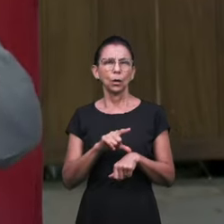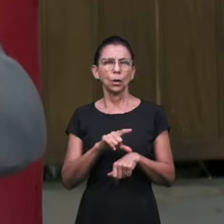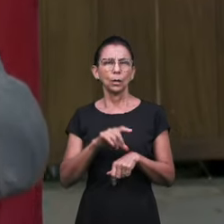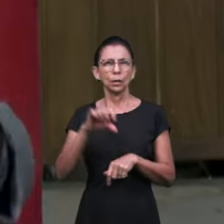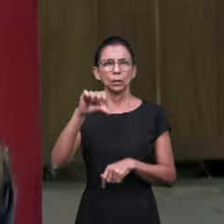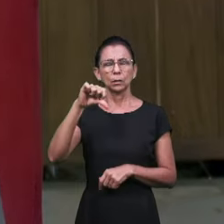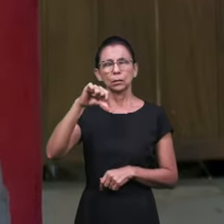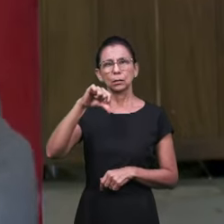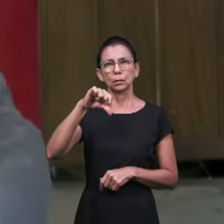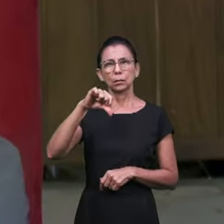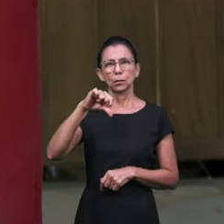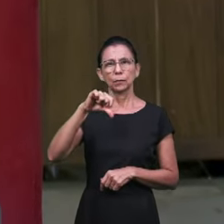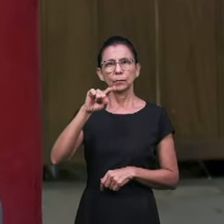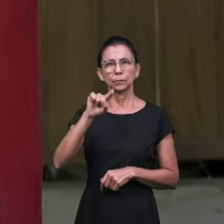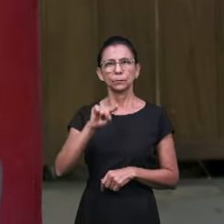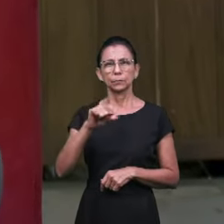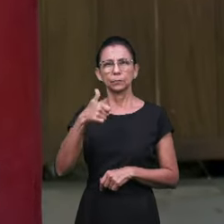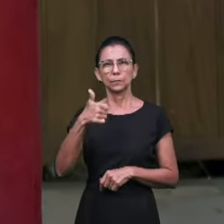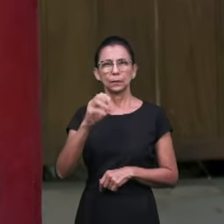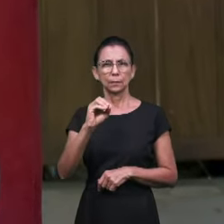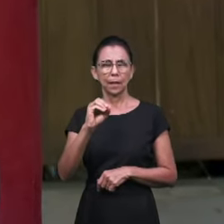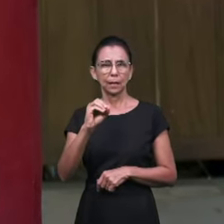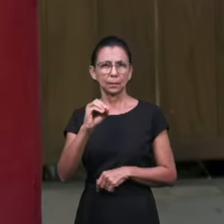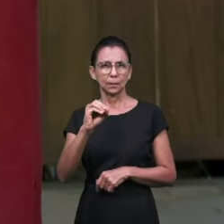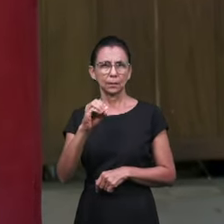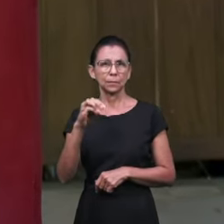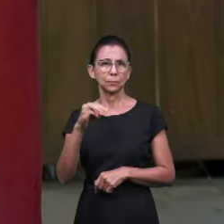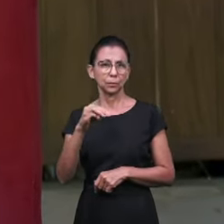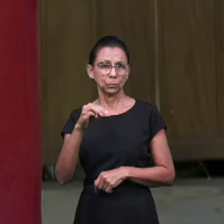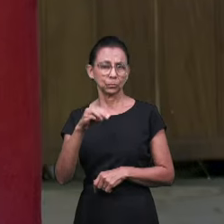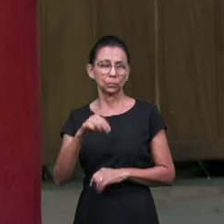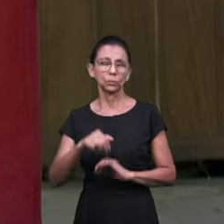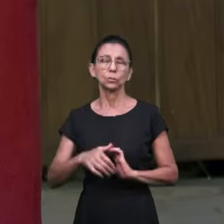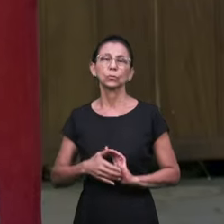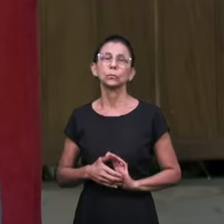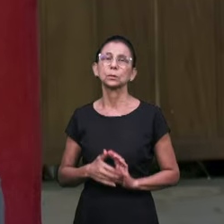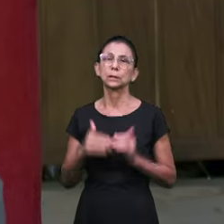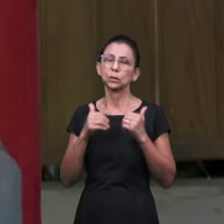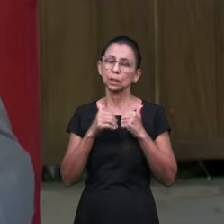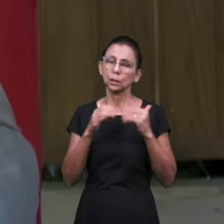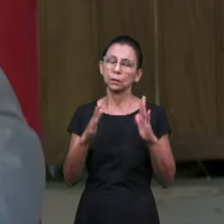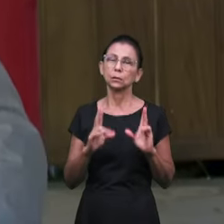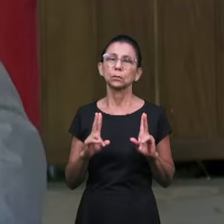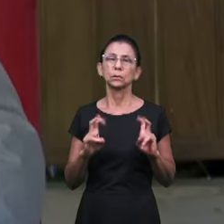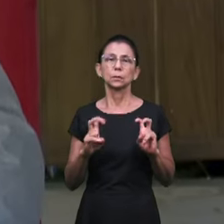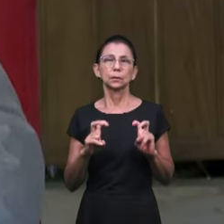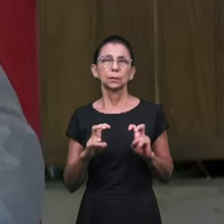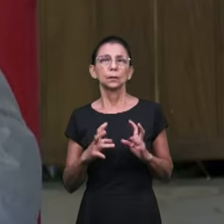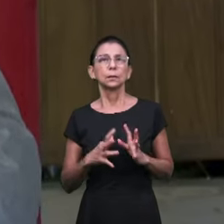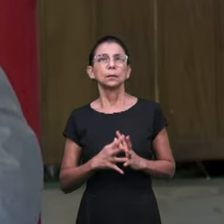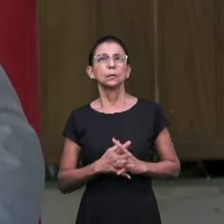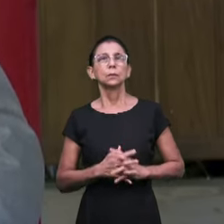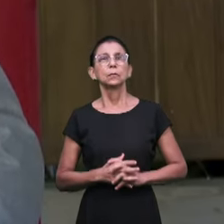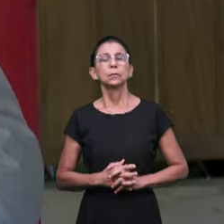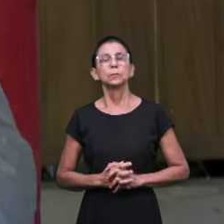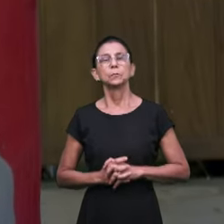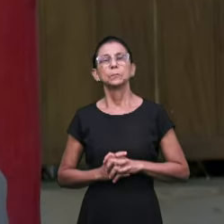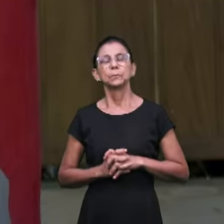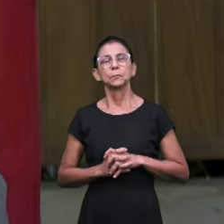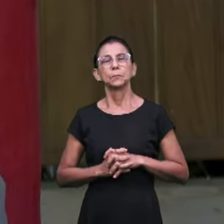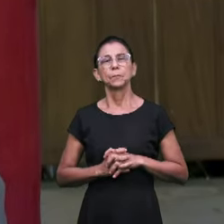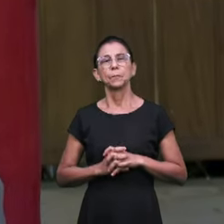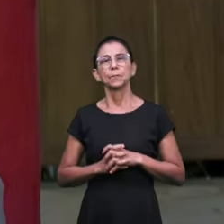e 10 minutos, nós estamos com 10 minutos deste assunto da nossa live hoje, e os pastores que estão